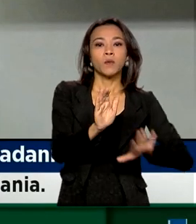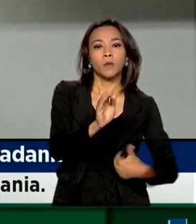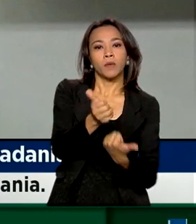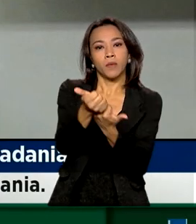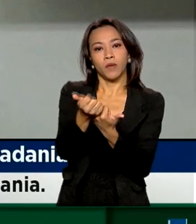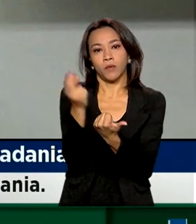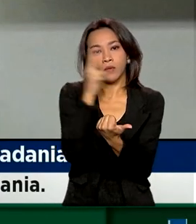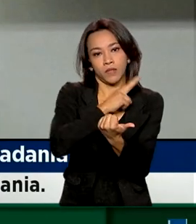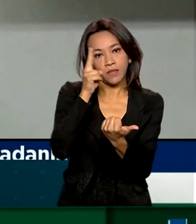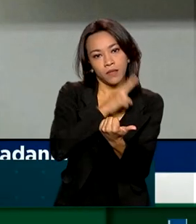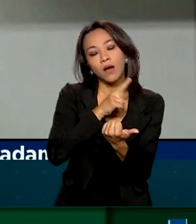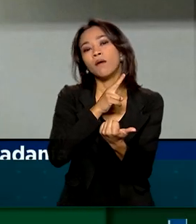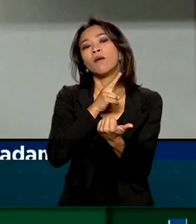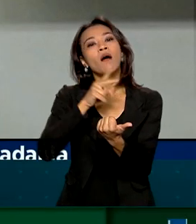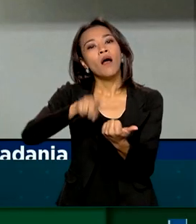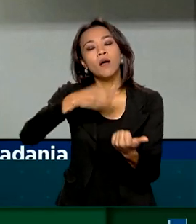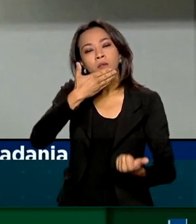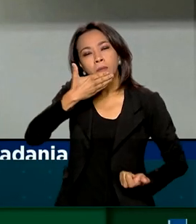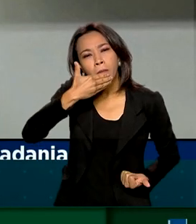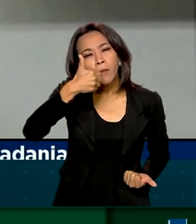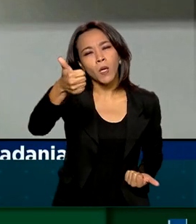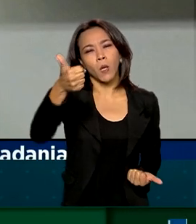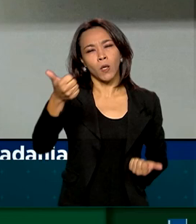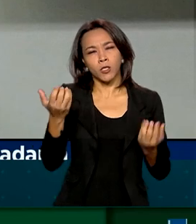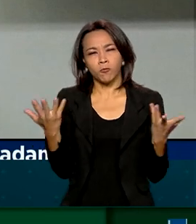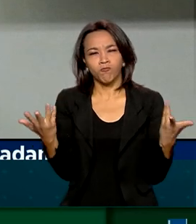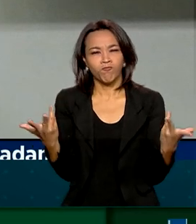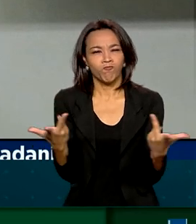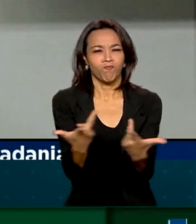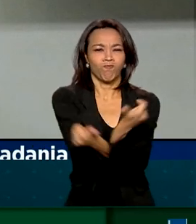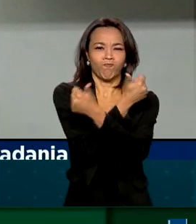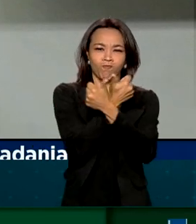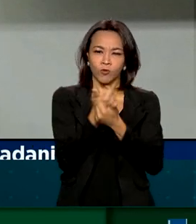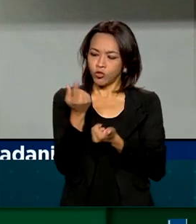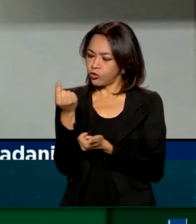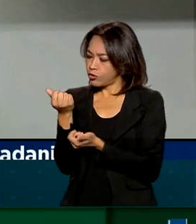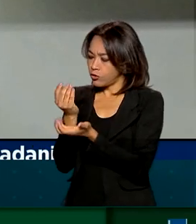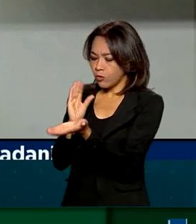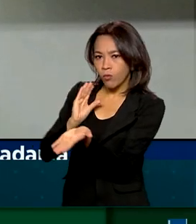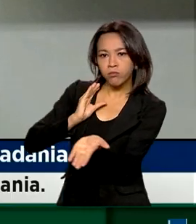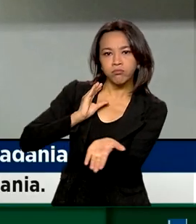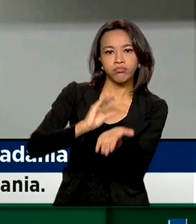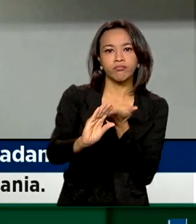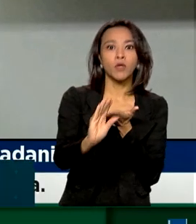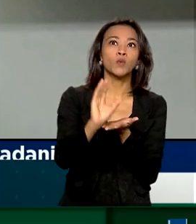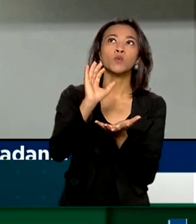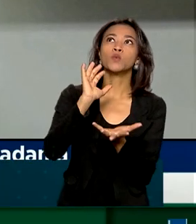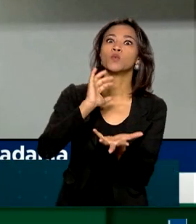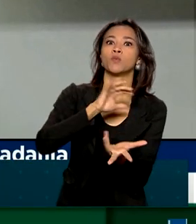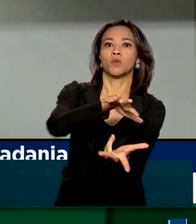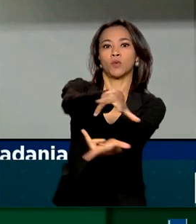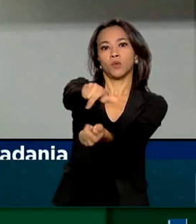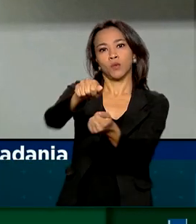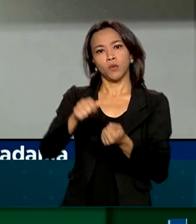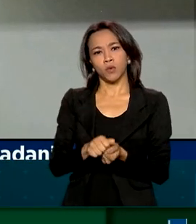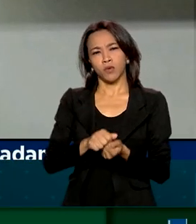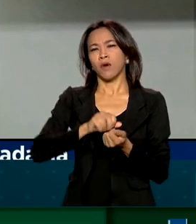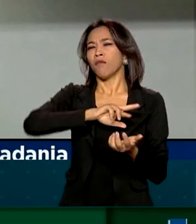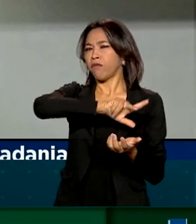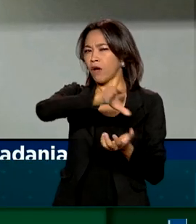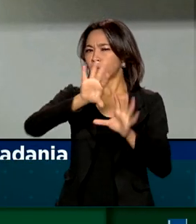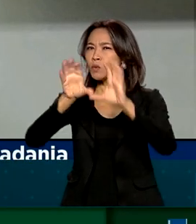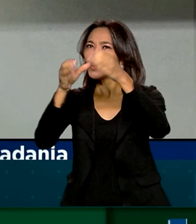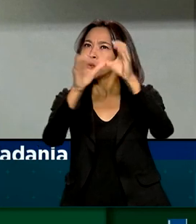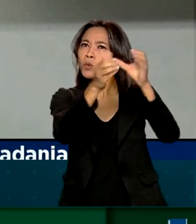foi considerado um dos melhores e mais efetivos programas de transferência de renda do mundo, atestado, inclusive, por vários organismos